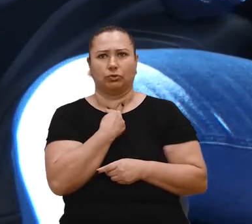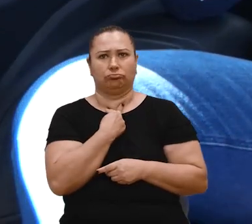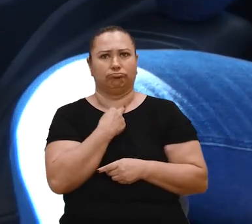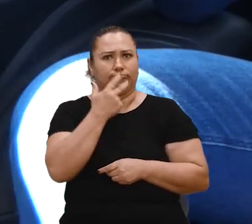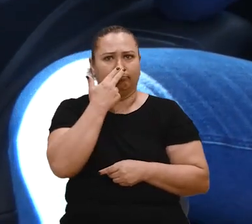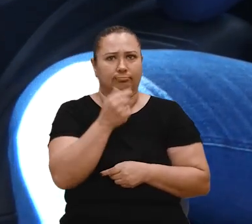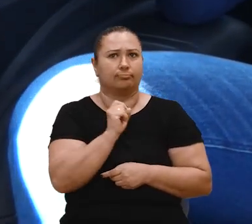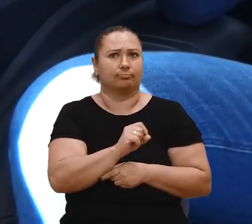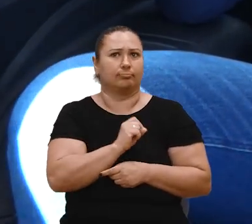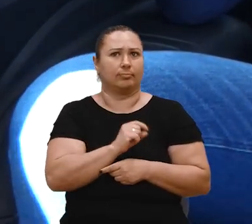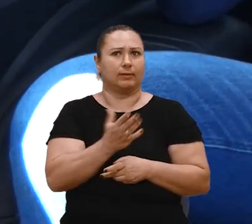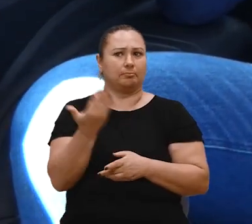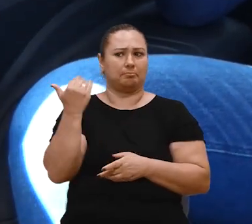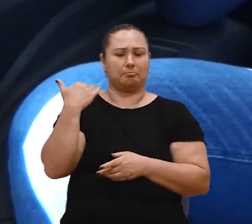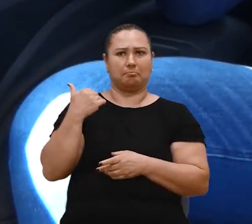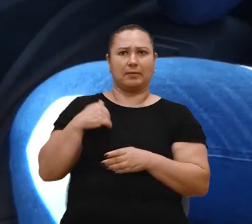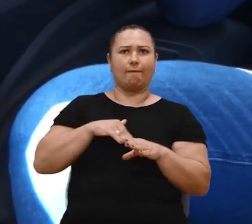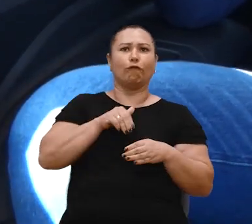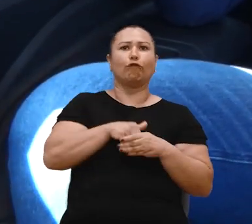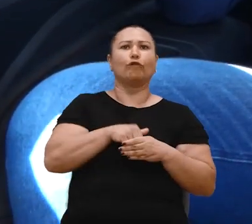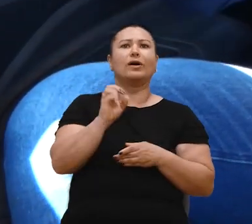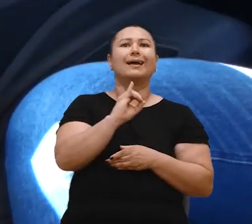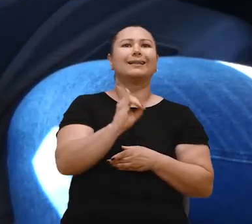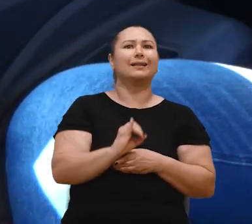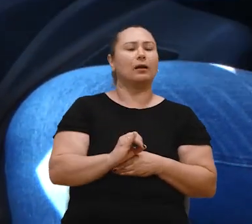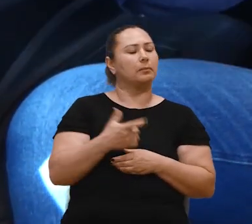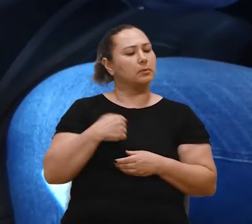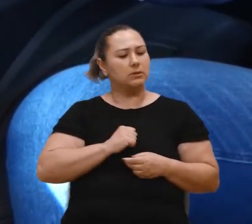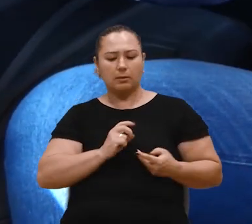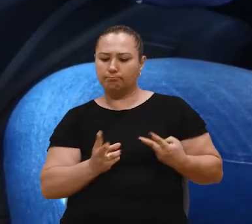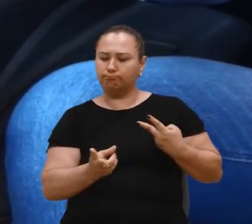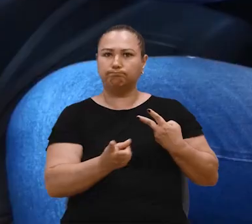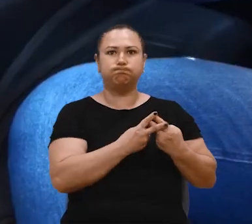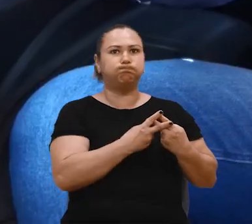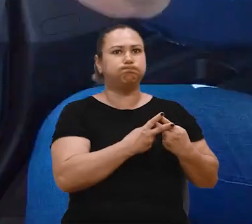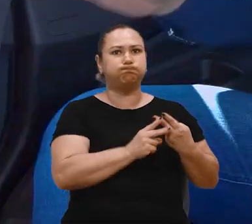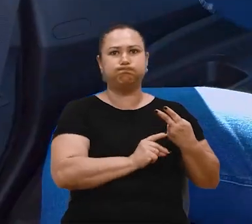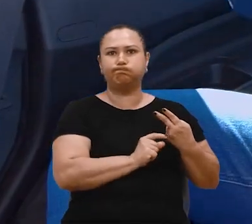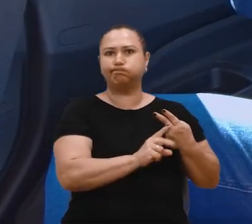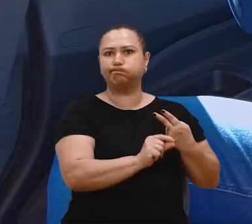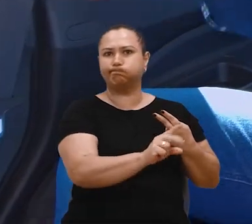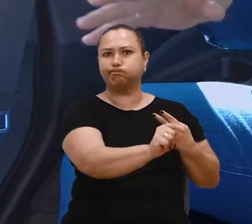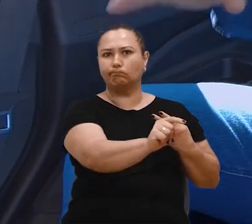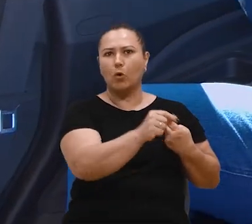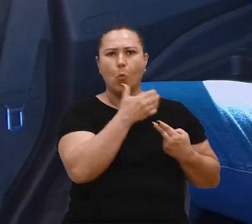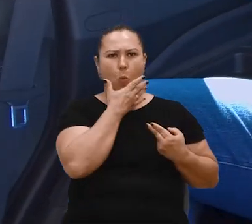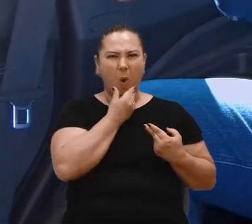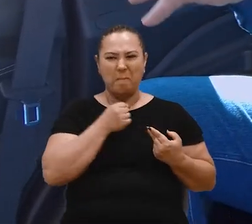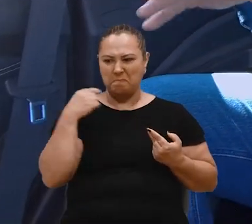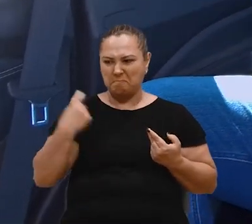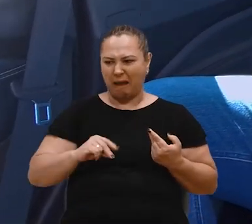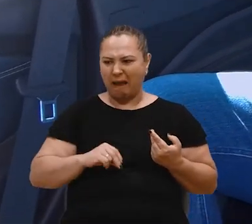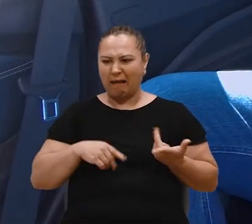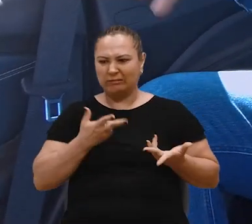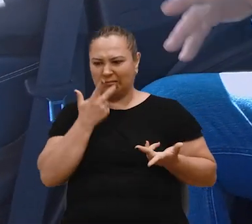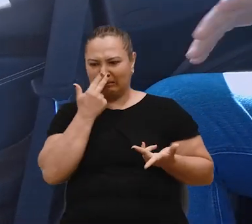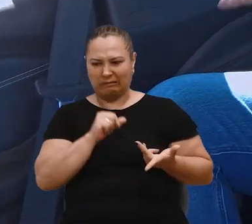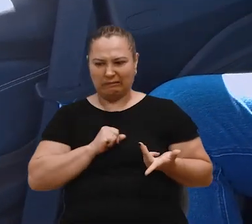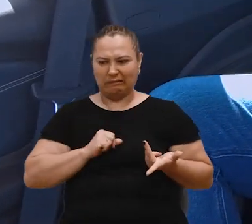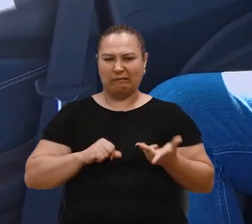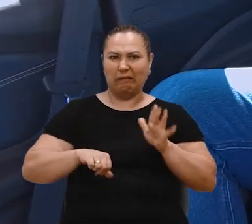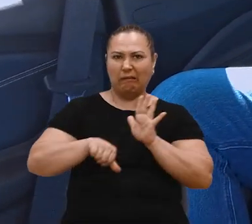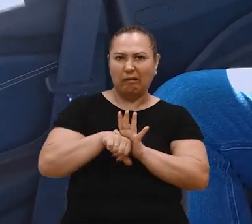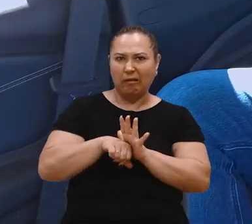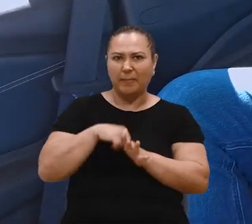mãe, que foi votada há poucos dias atrás na Itália, prisão perpétua, né? Homem que maltrata a mulher, que bate a mulher, injudia a